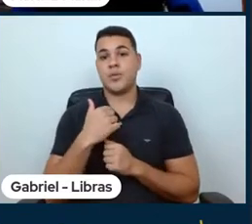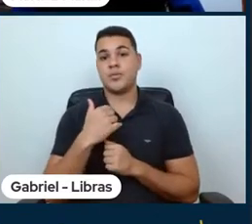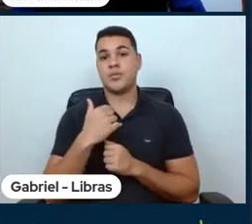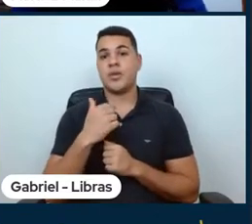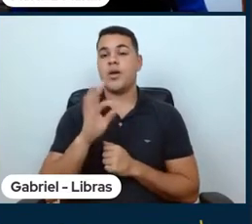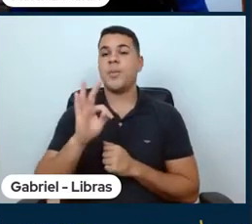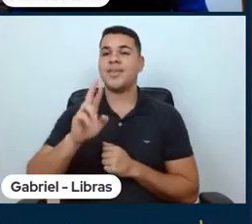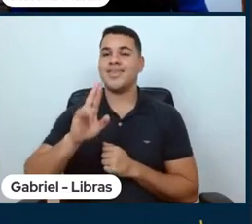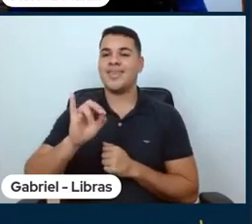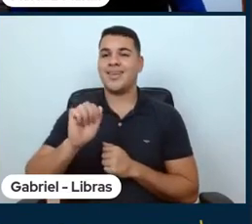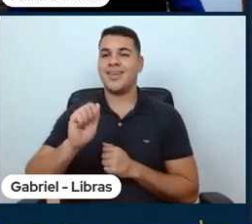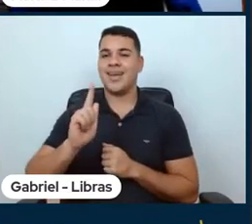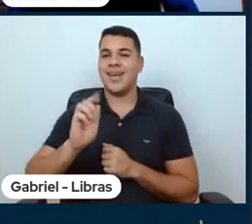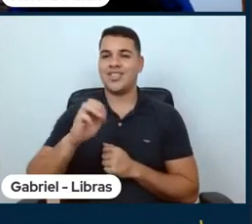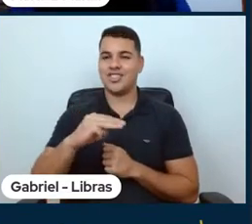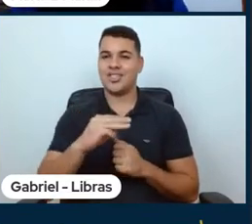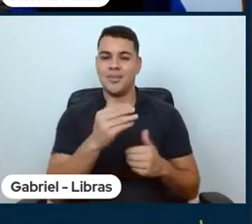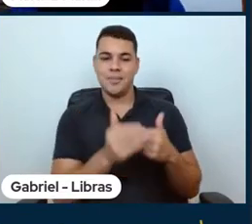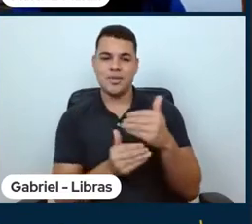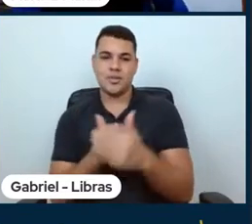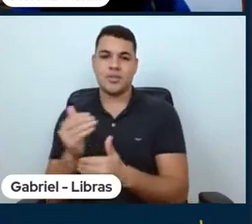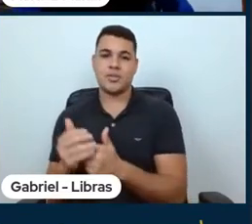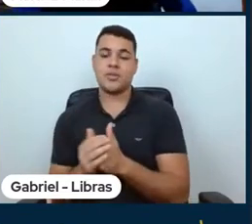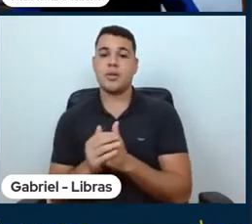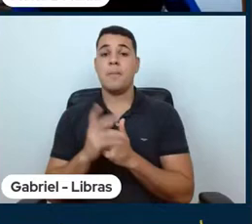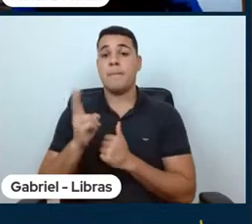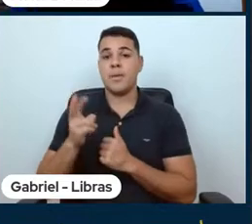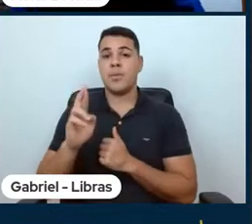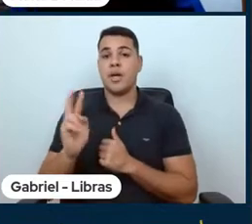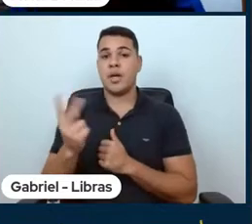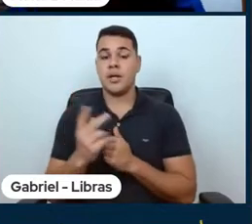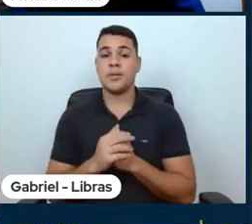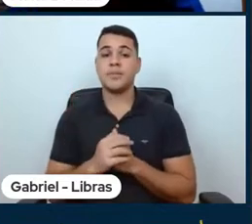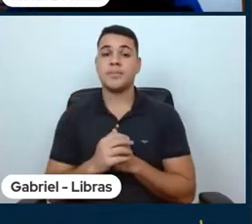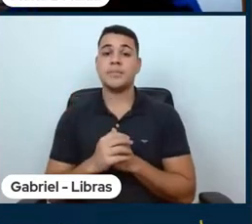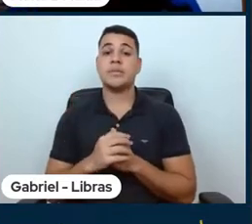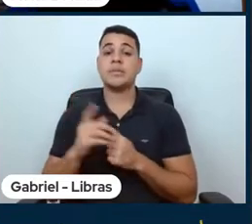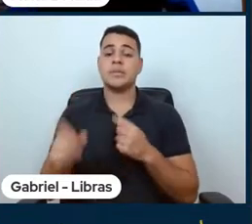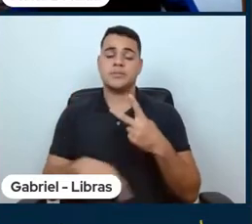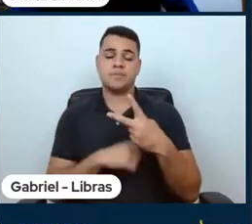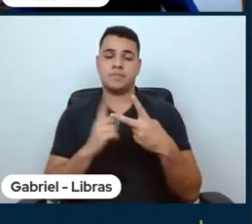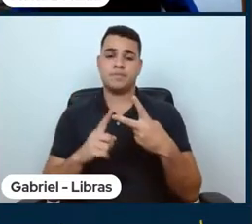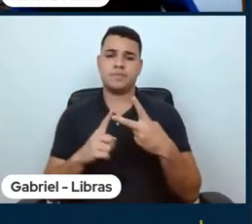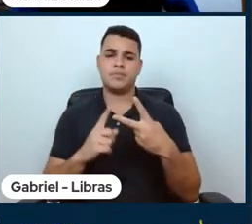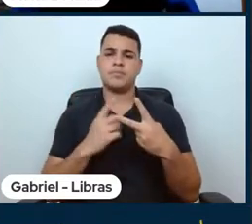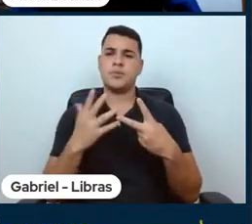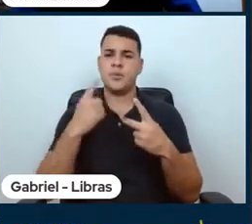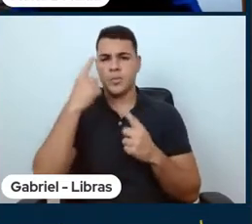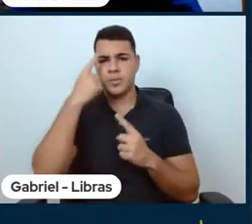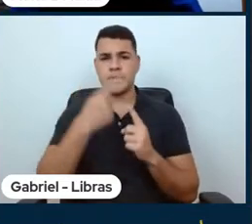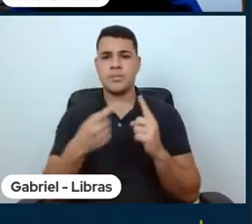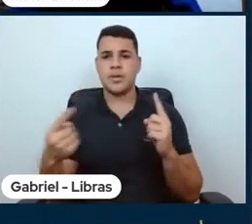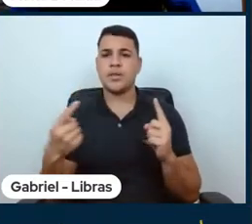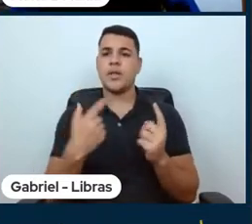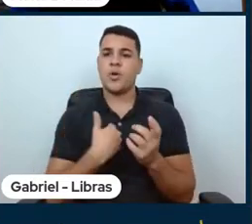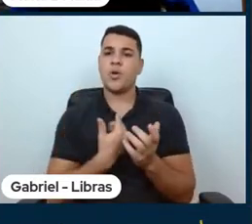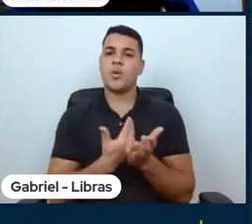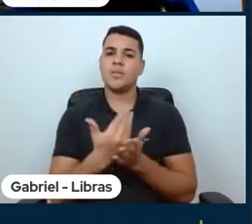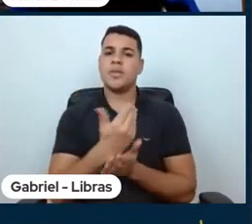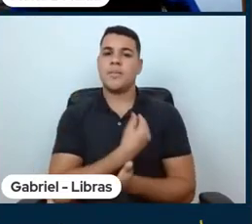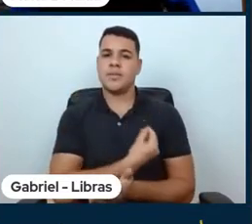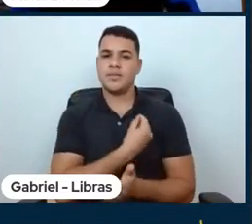triagem, que foi com o próprio RH. E aí, depois, acho que também de uma semana, eu comecei a fazer as entrevistas